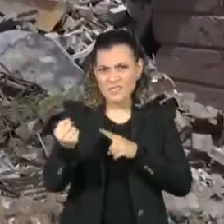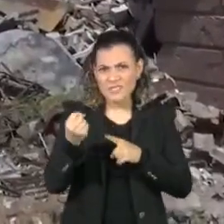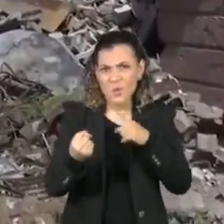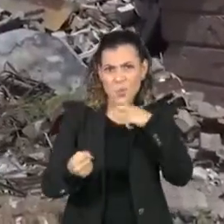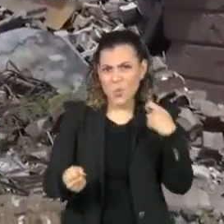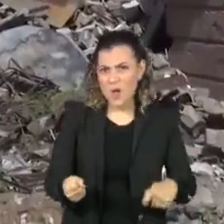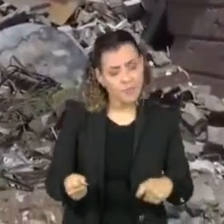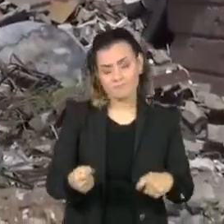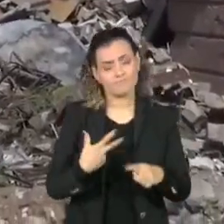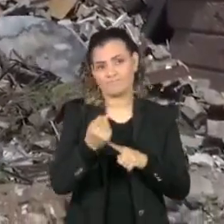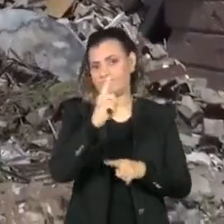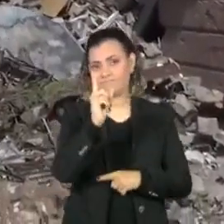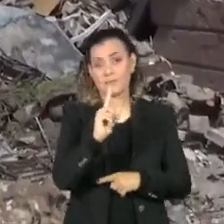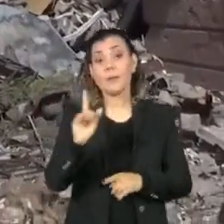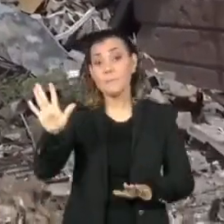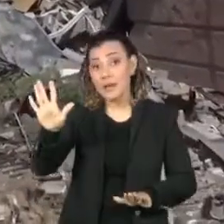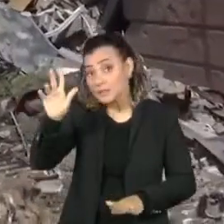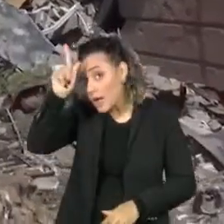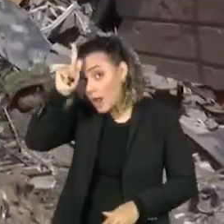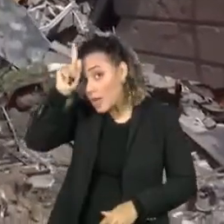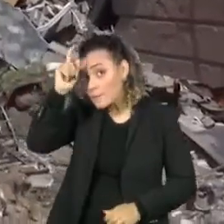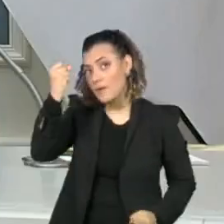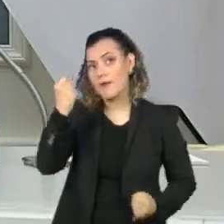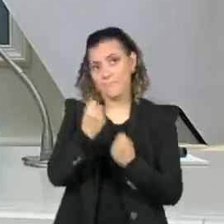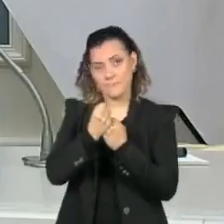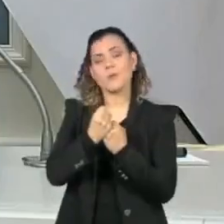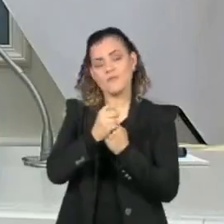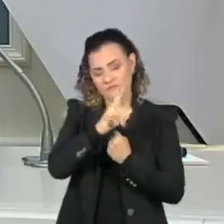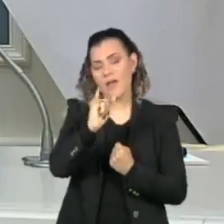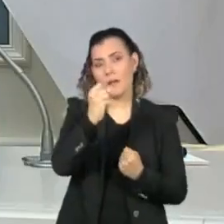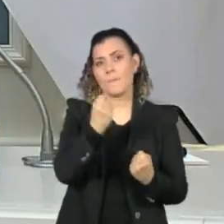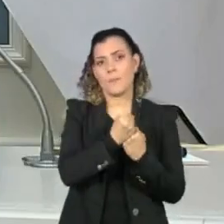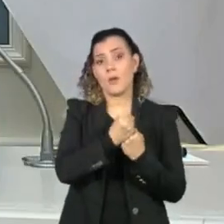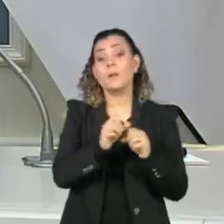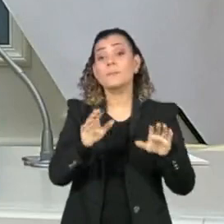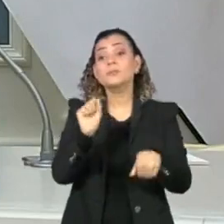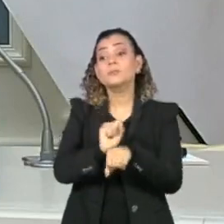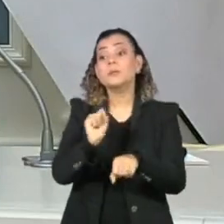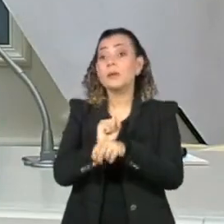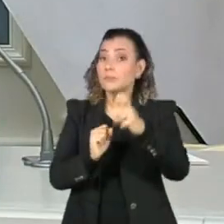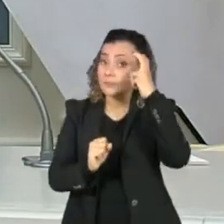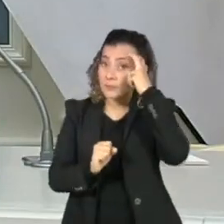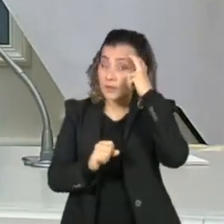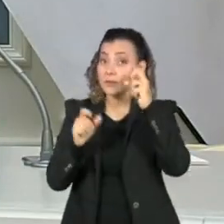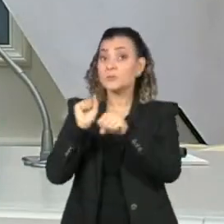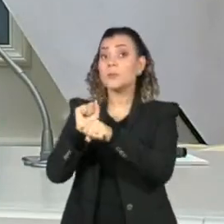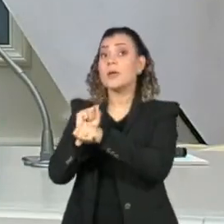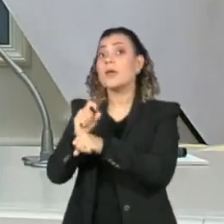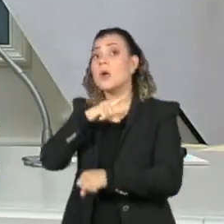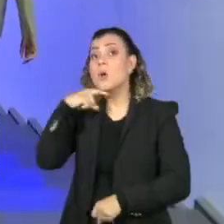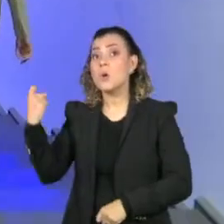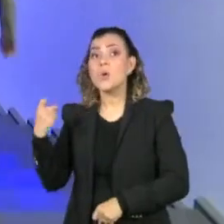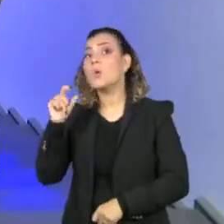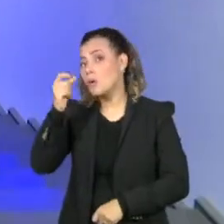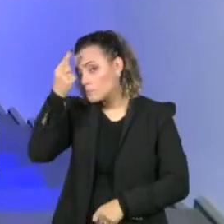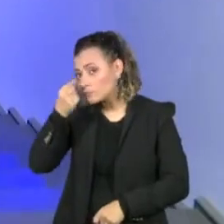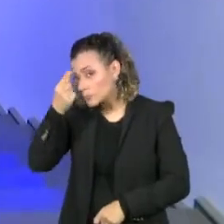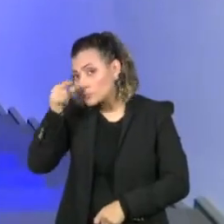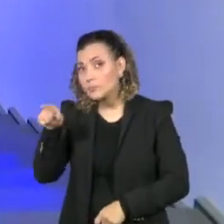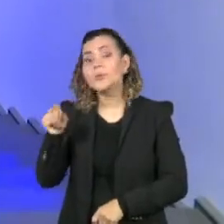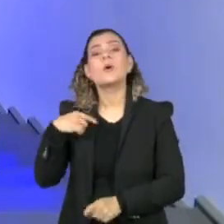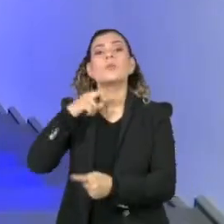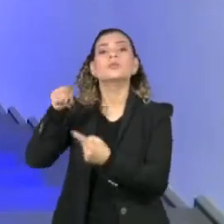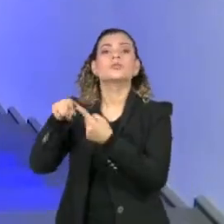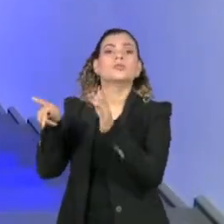ucraniana mais que a Alemanha apoiar a que é até putino concluir os seus objetivos com a invasão o